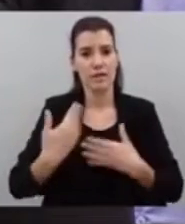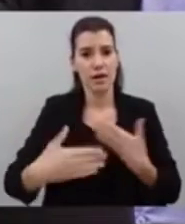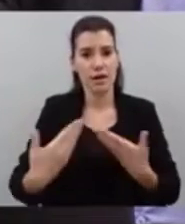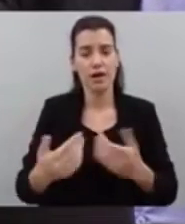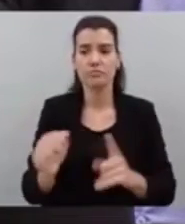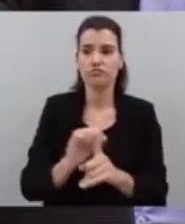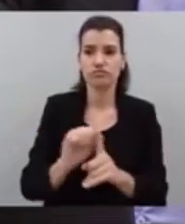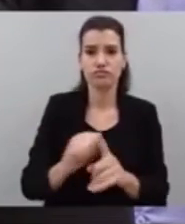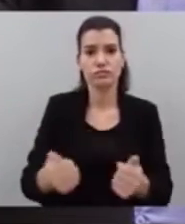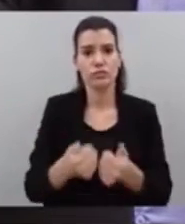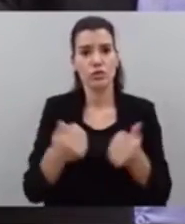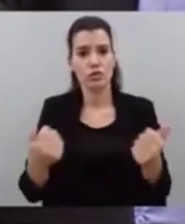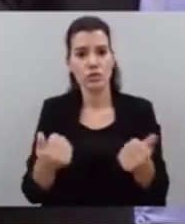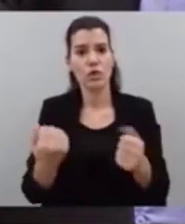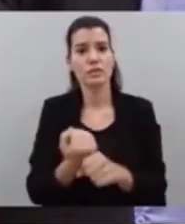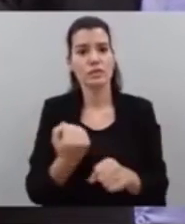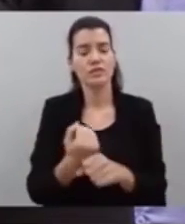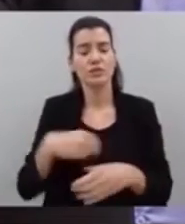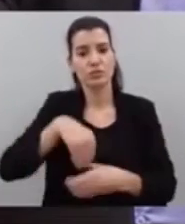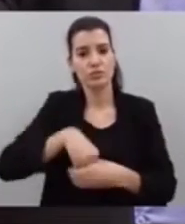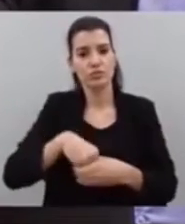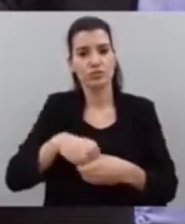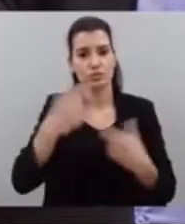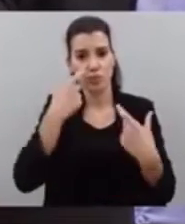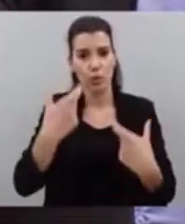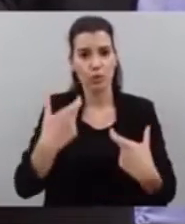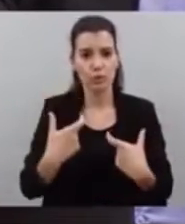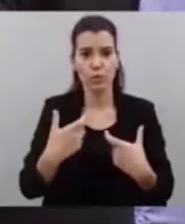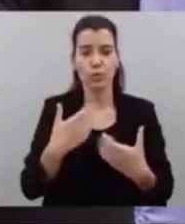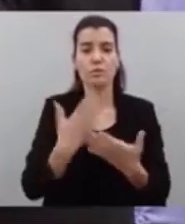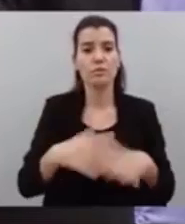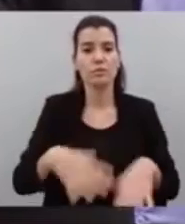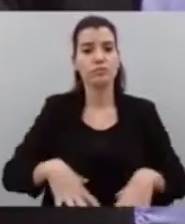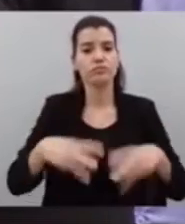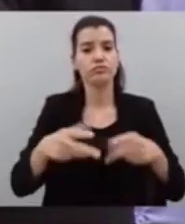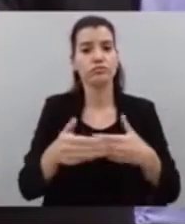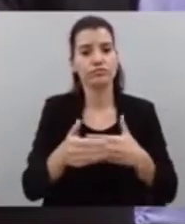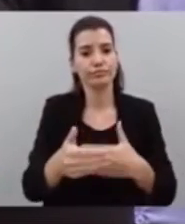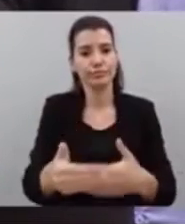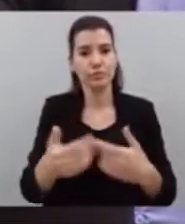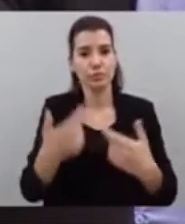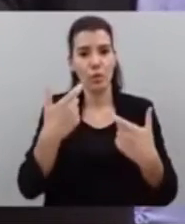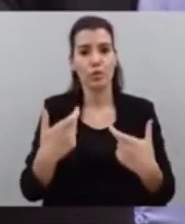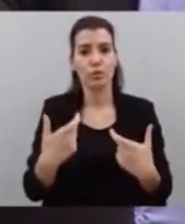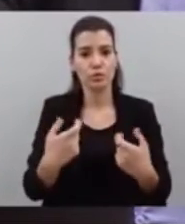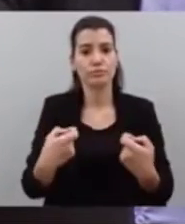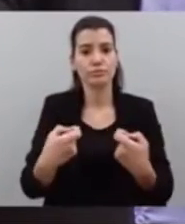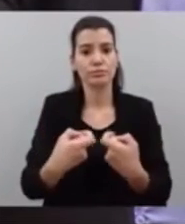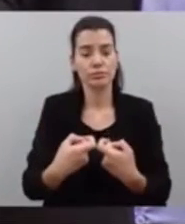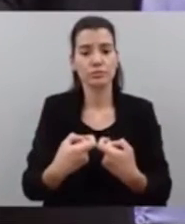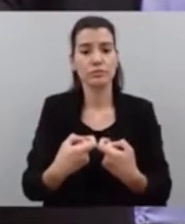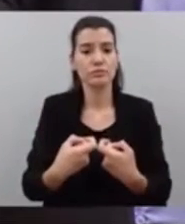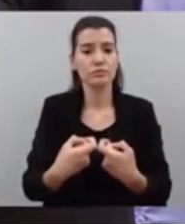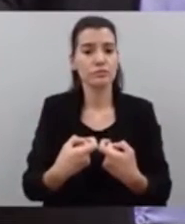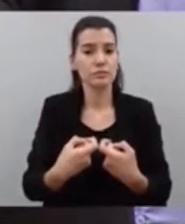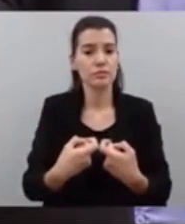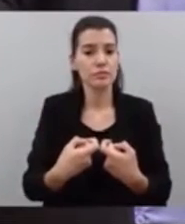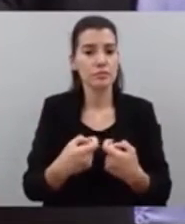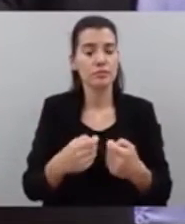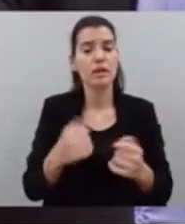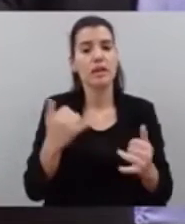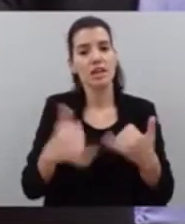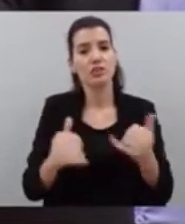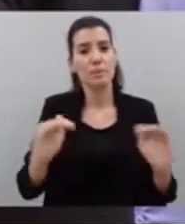do sistema do controle interno, promovendo o desenvolvimento e adoção dos procedimentos de controle adequados à eliminação ou minimização dos